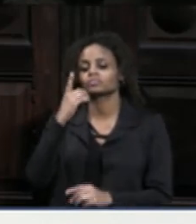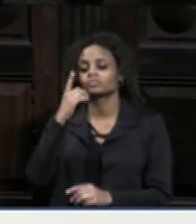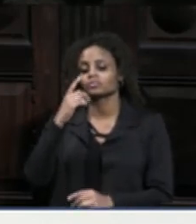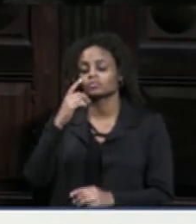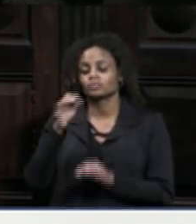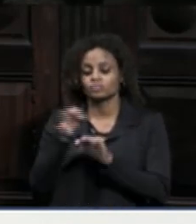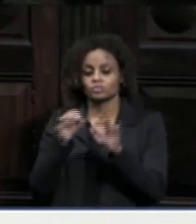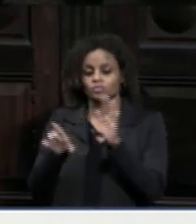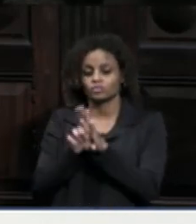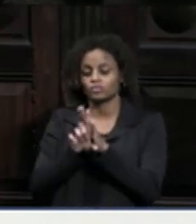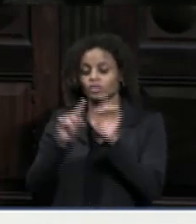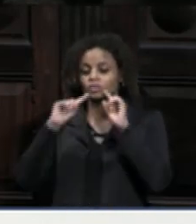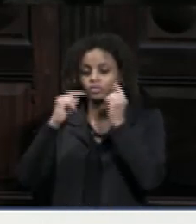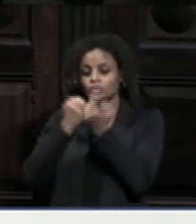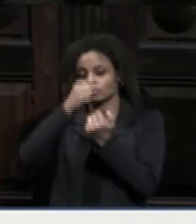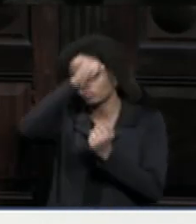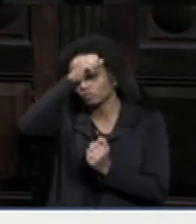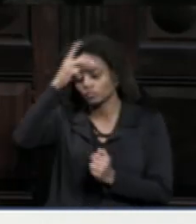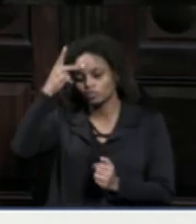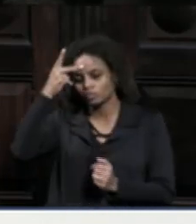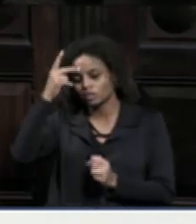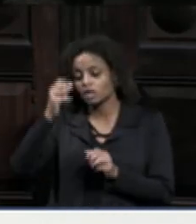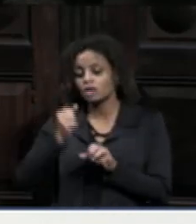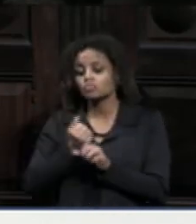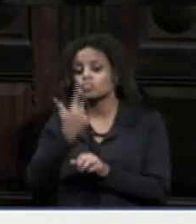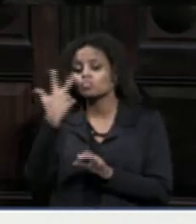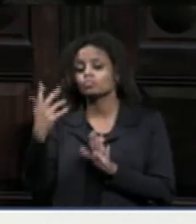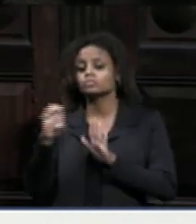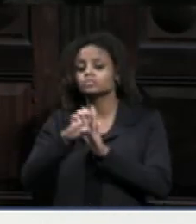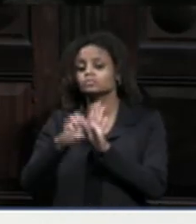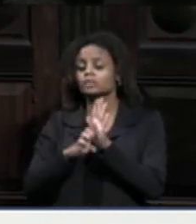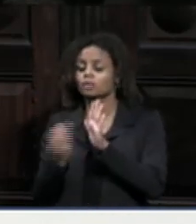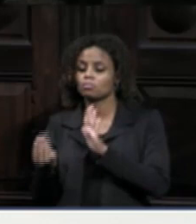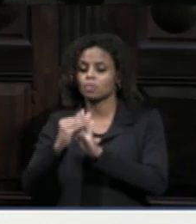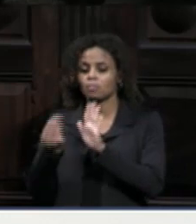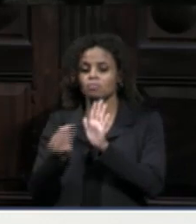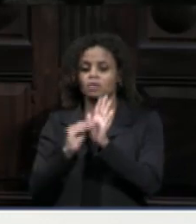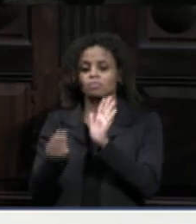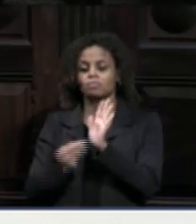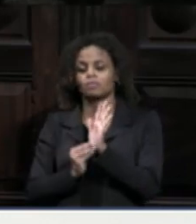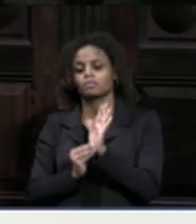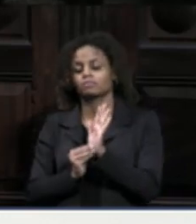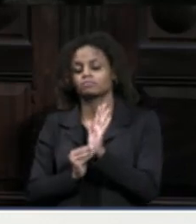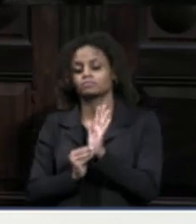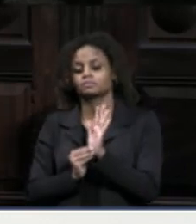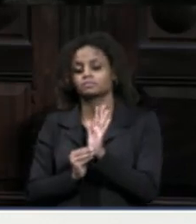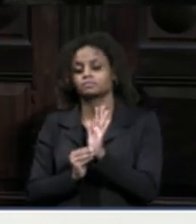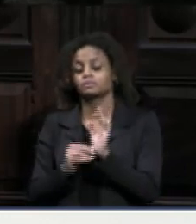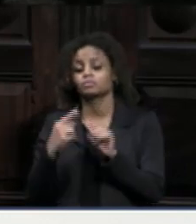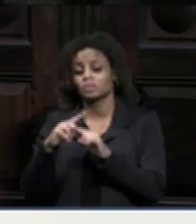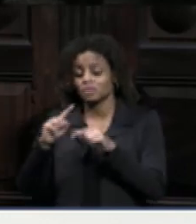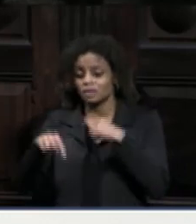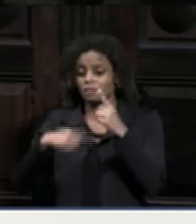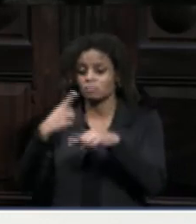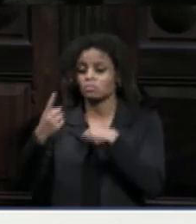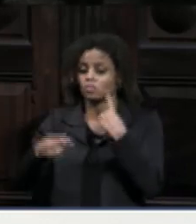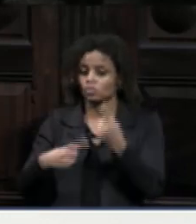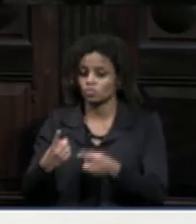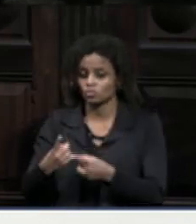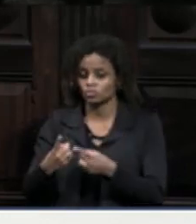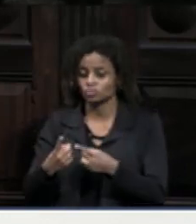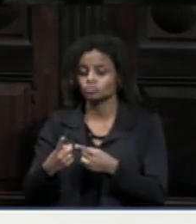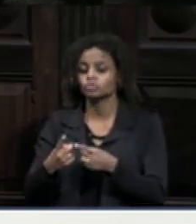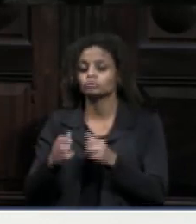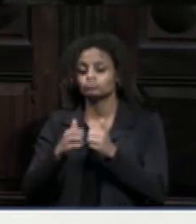pública que emendas seriam incorporadas, para a partir daí se construir